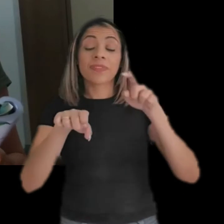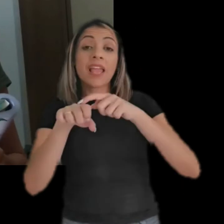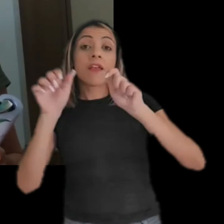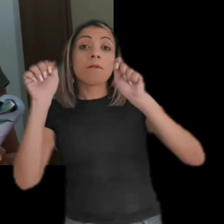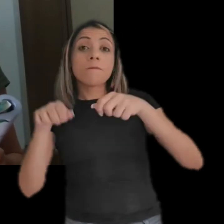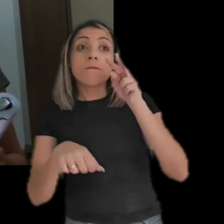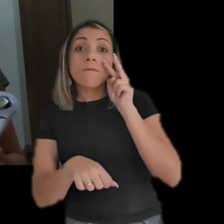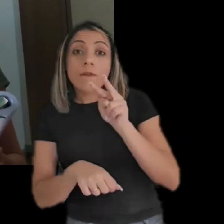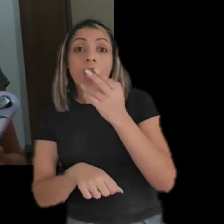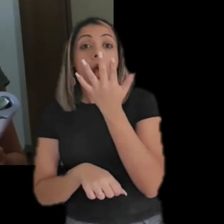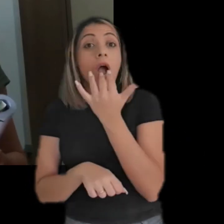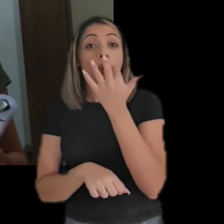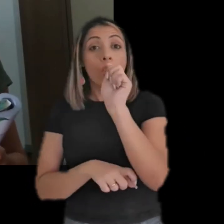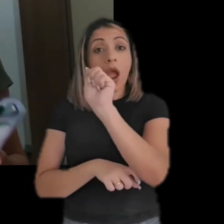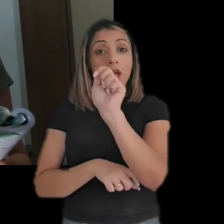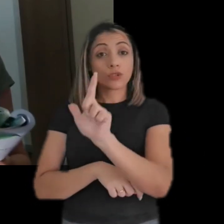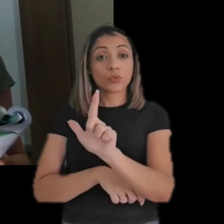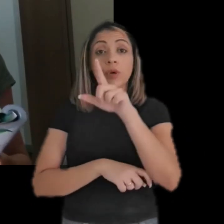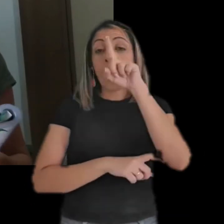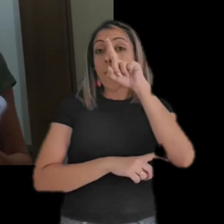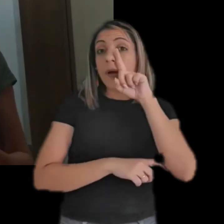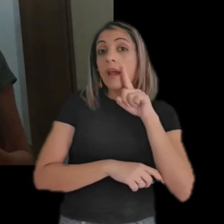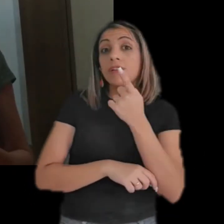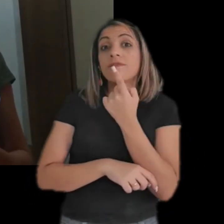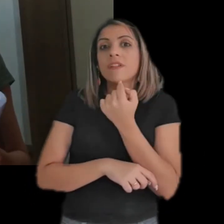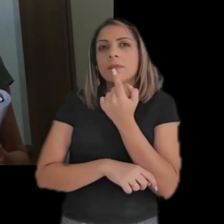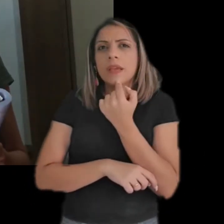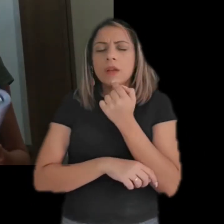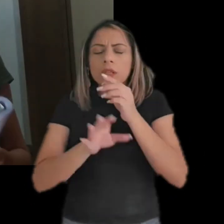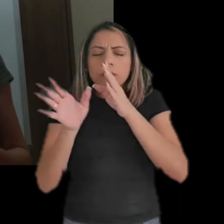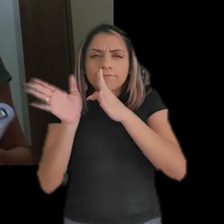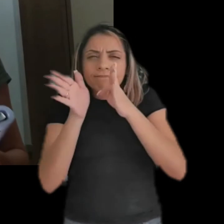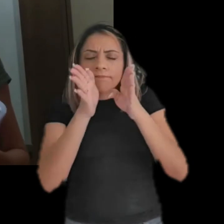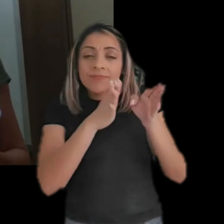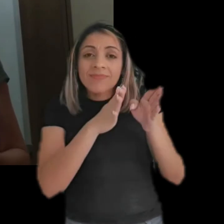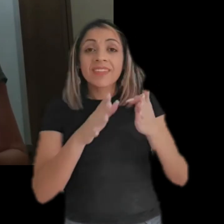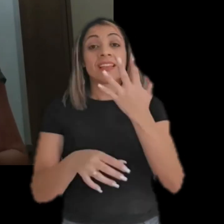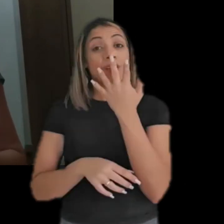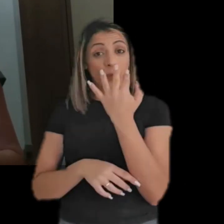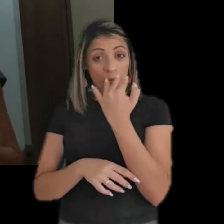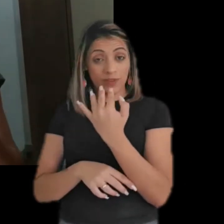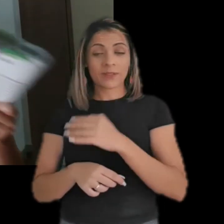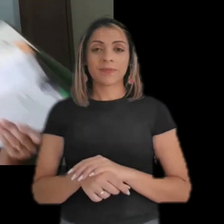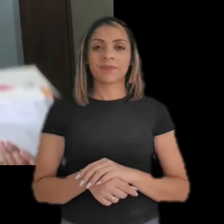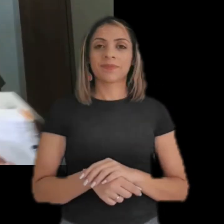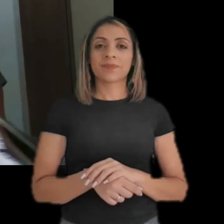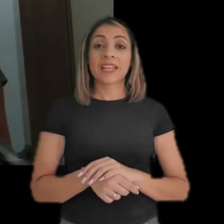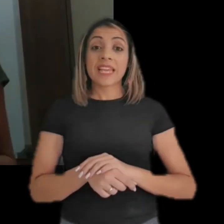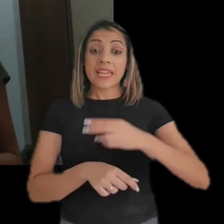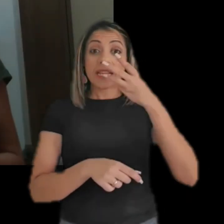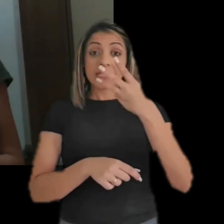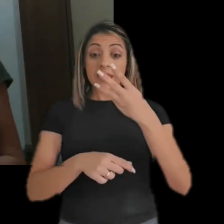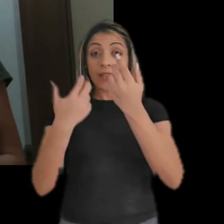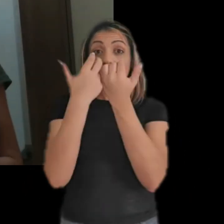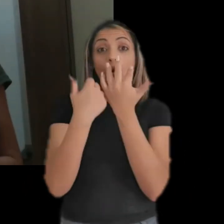azul, amarelo e vermelho, tá? São as cores primárias. E a partir dessas 3 cores, então, a gente vê